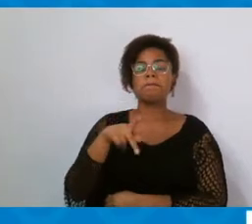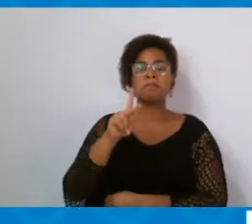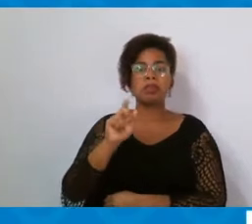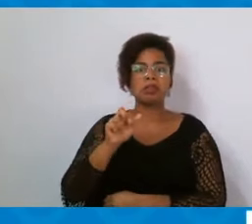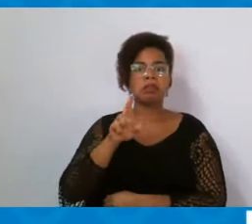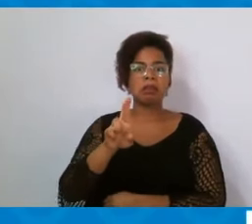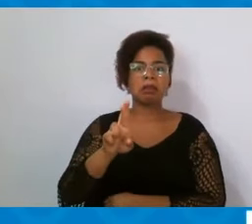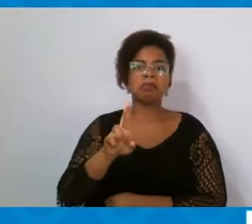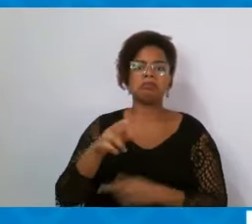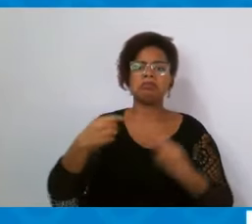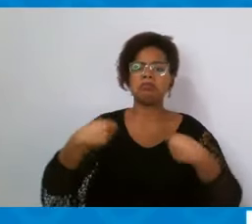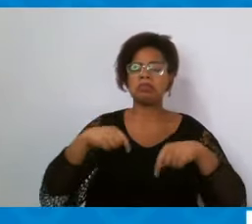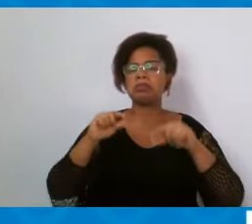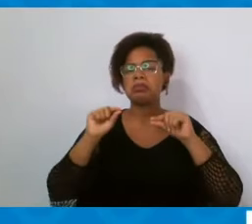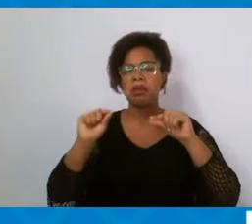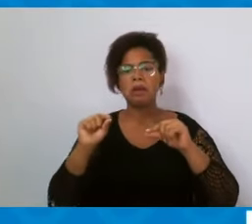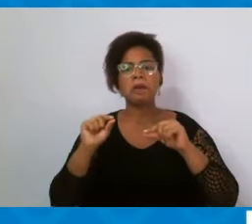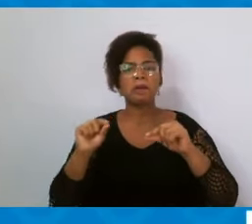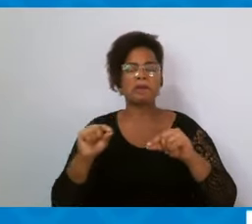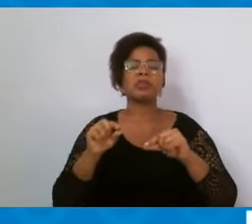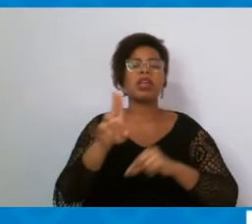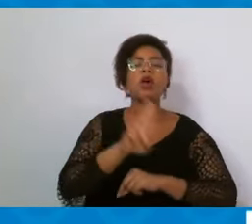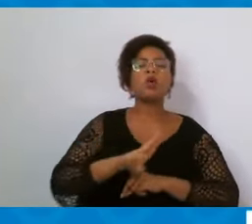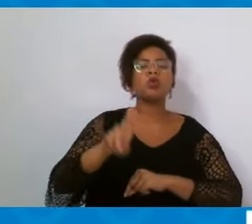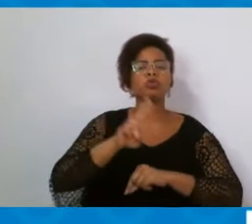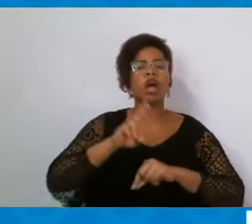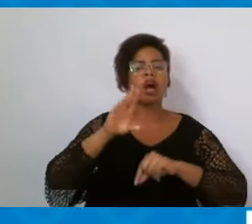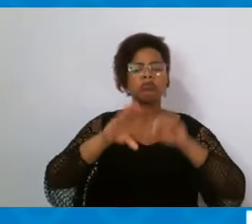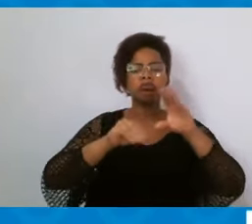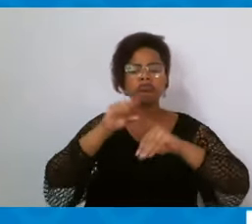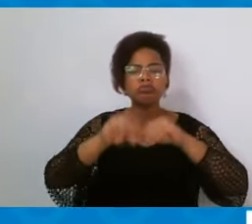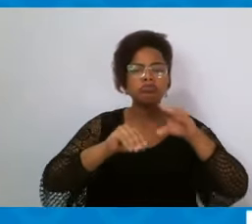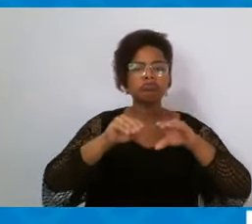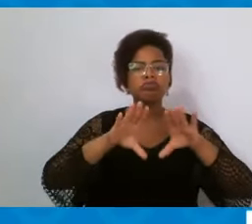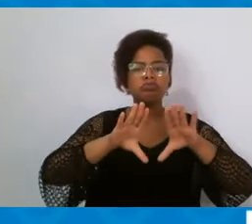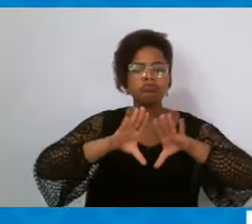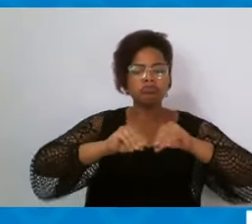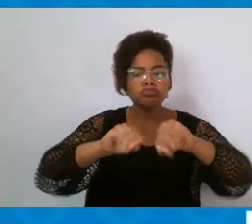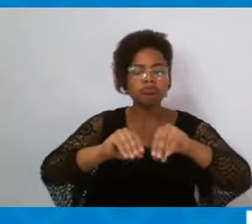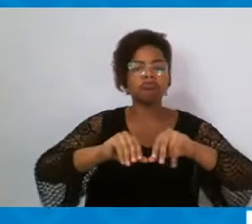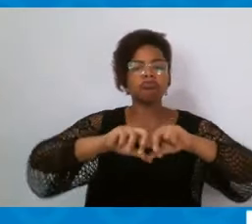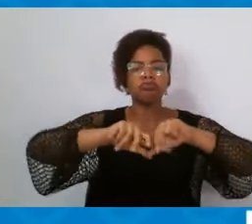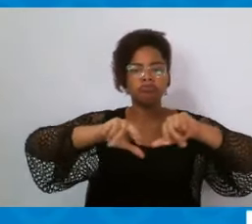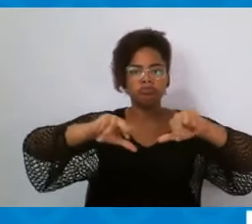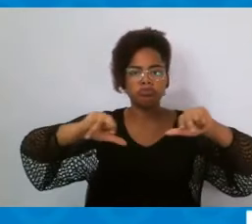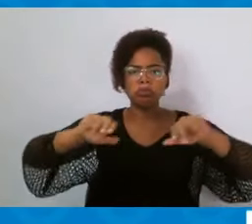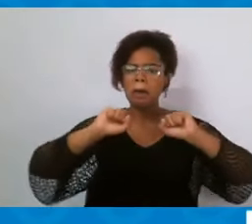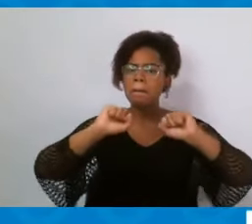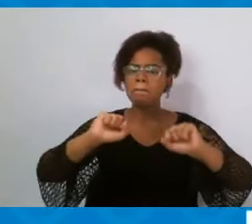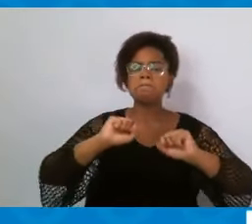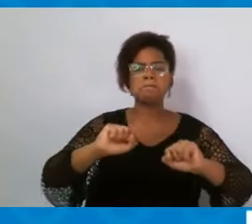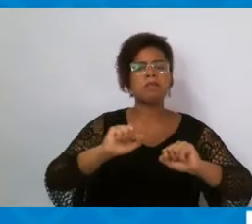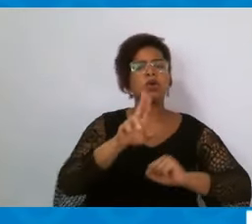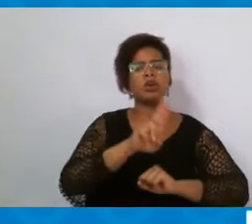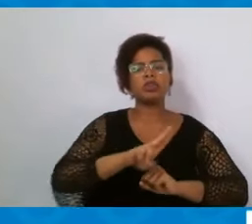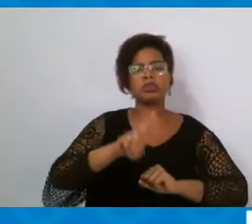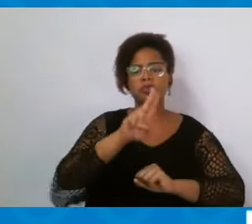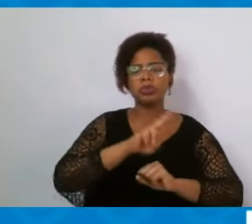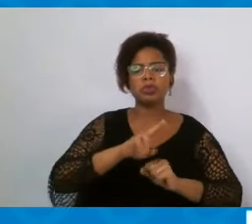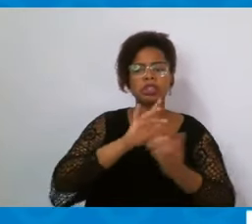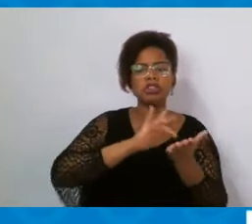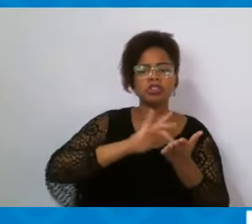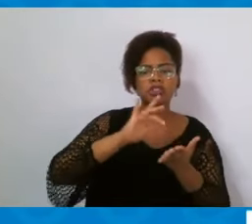seja, através de um software, de um artefato físico, digital, de alguma coisa no mundo que seja palpável,